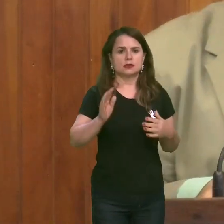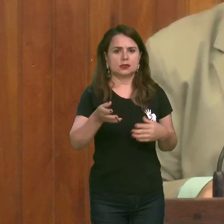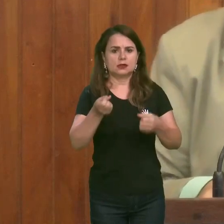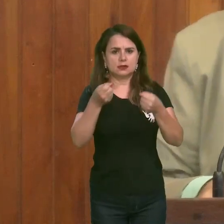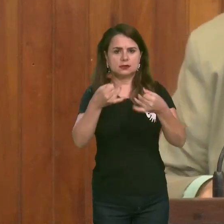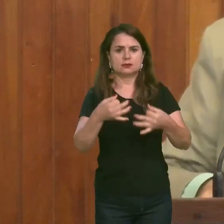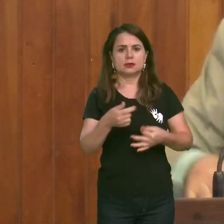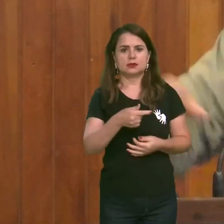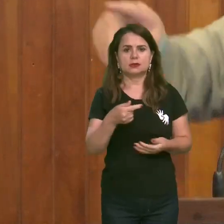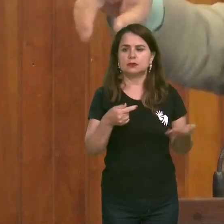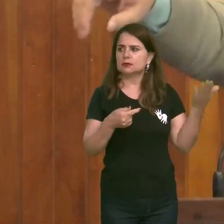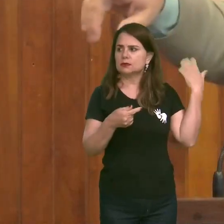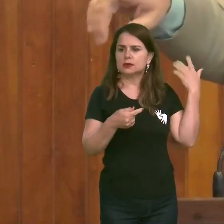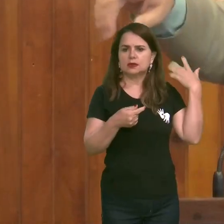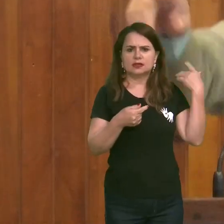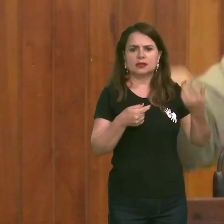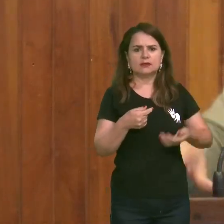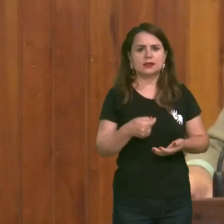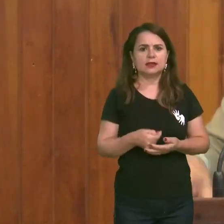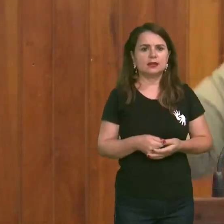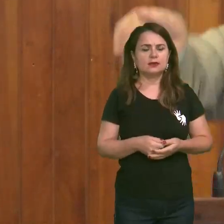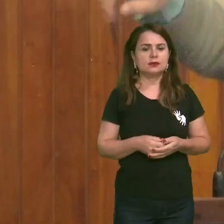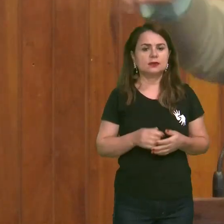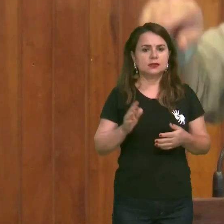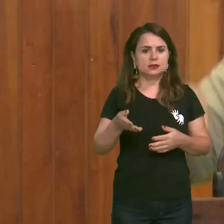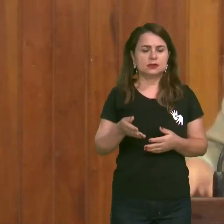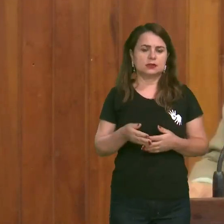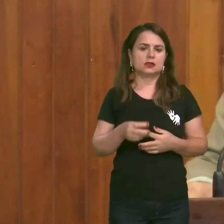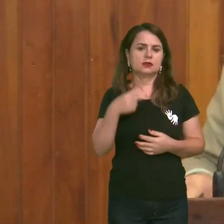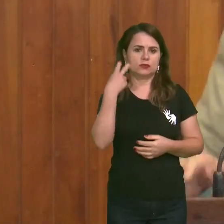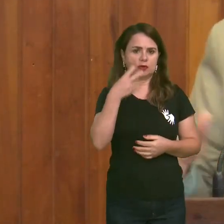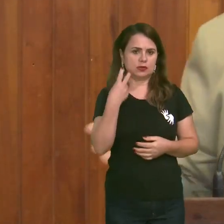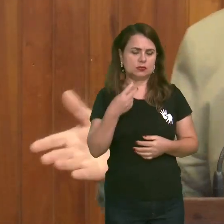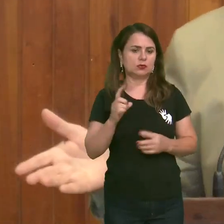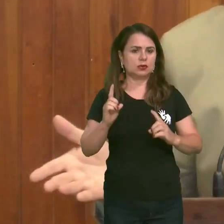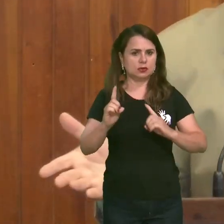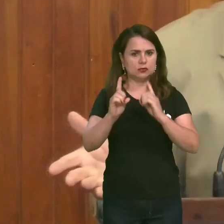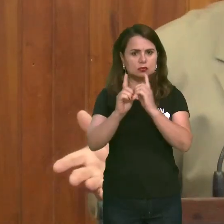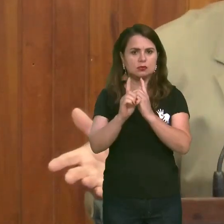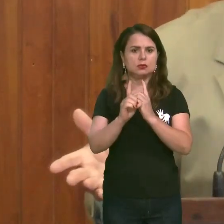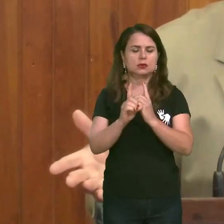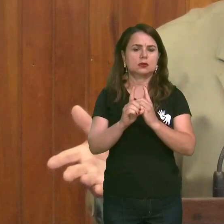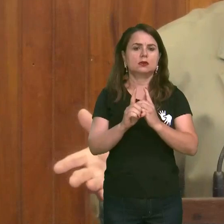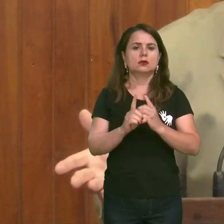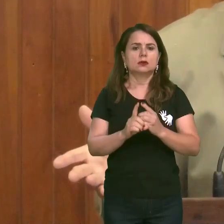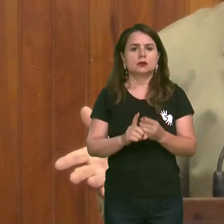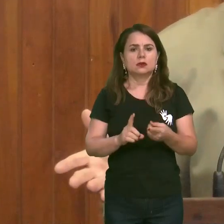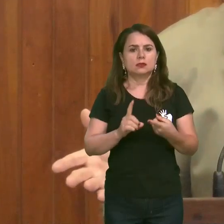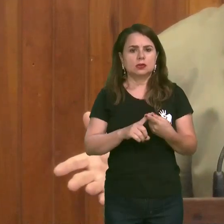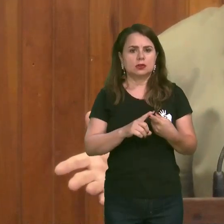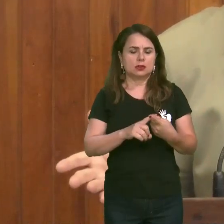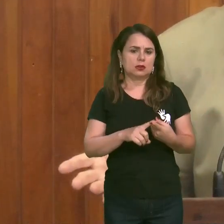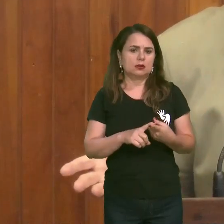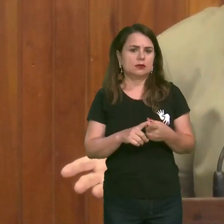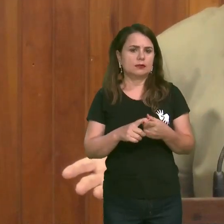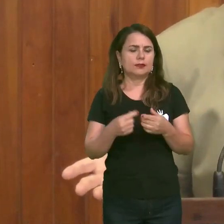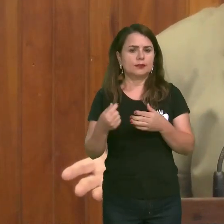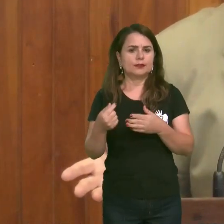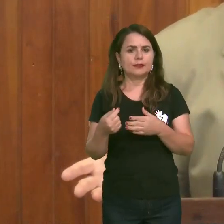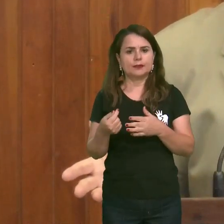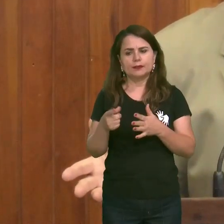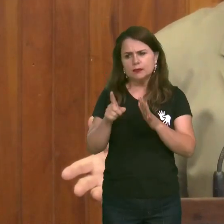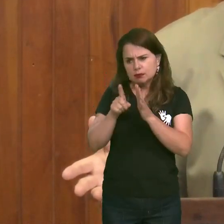semana passada eu cruzei com a família com a vereadora Vânia tava atendendo Aí o jovem Já compraram o medicamento para o jovem